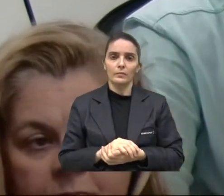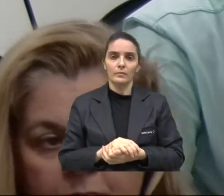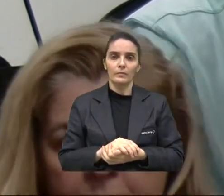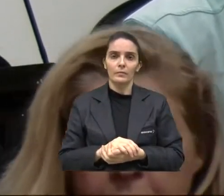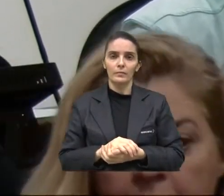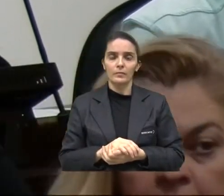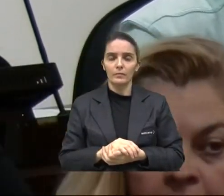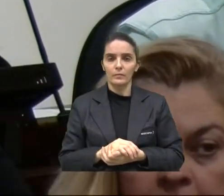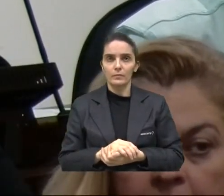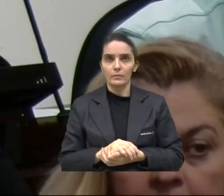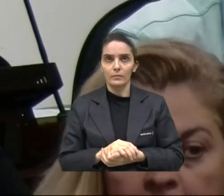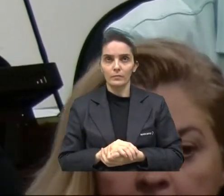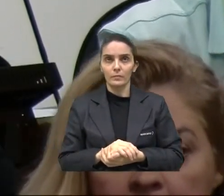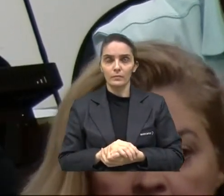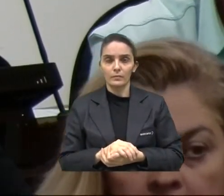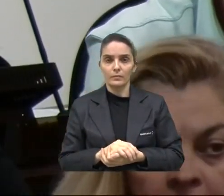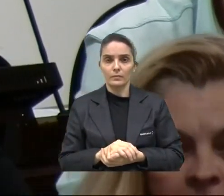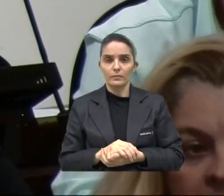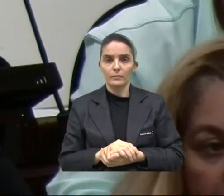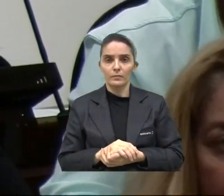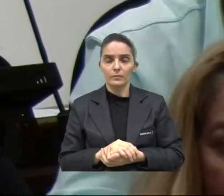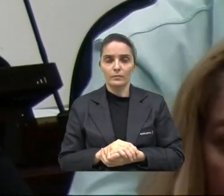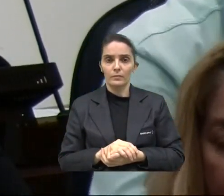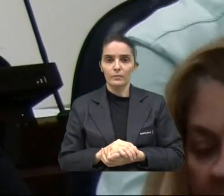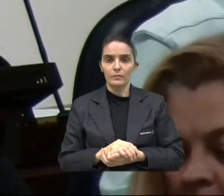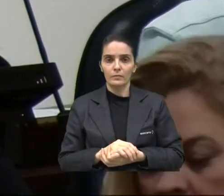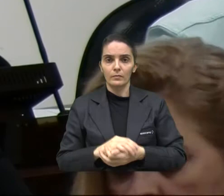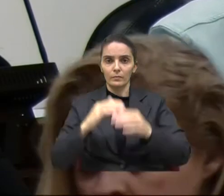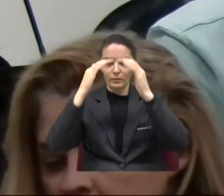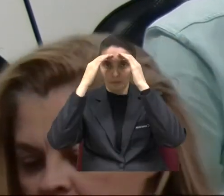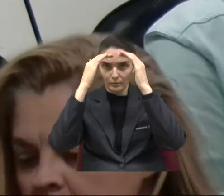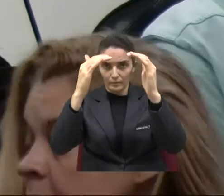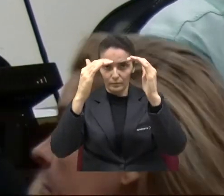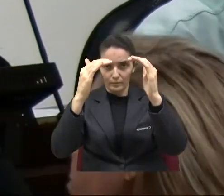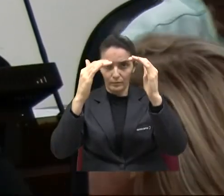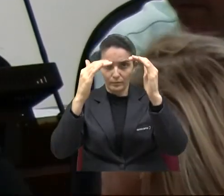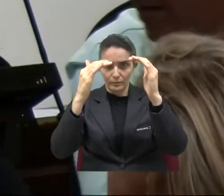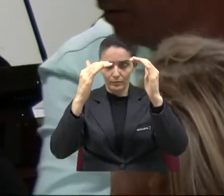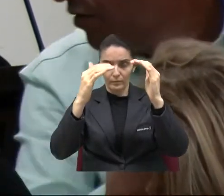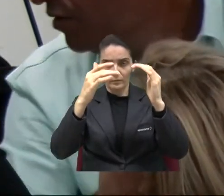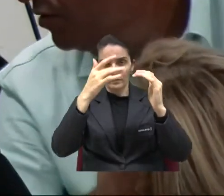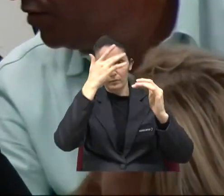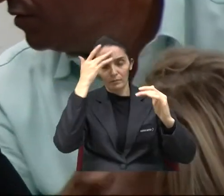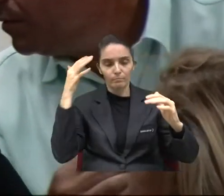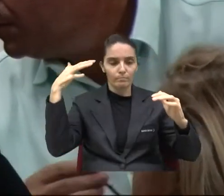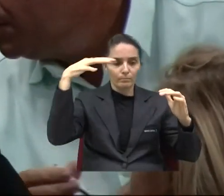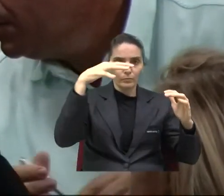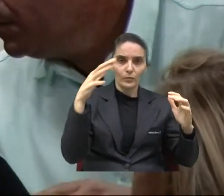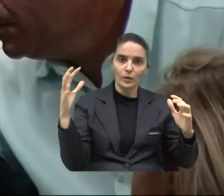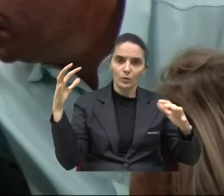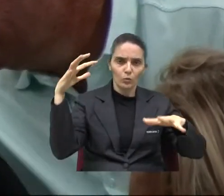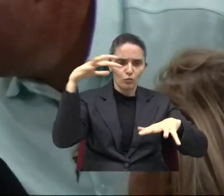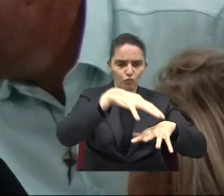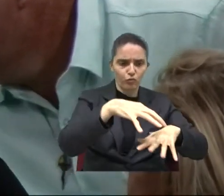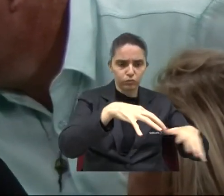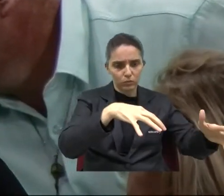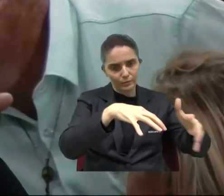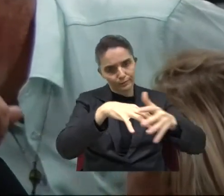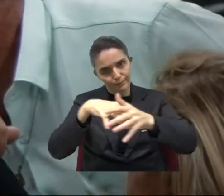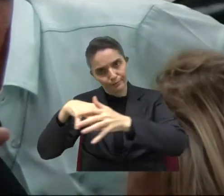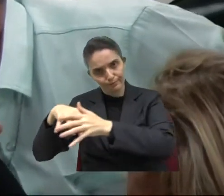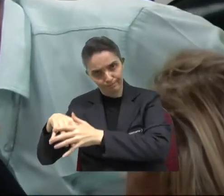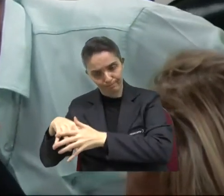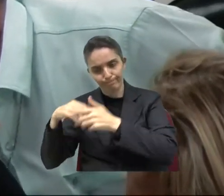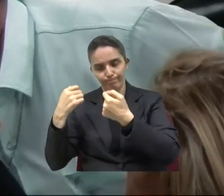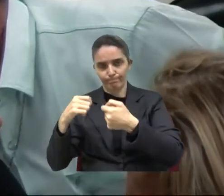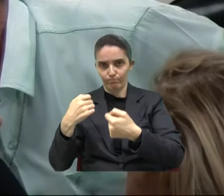para que se cumpra, na verdade, a reintegração de posse daquela área que já foi determinada já na semana